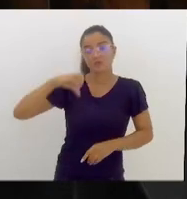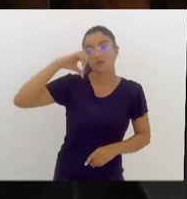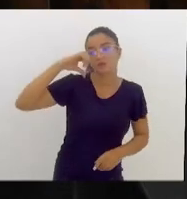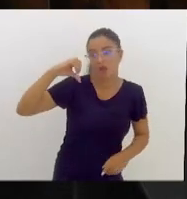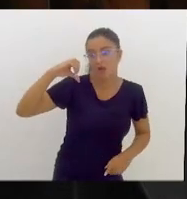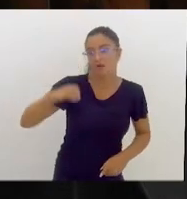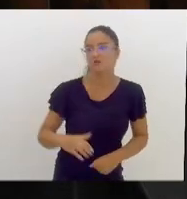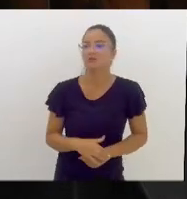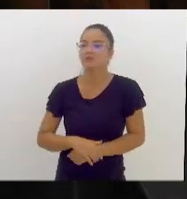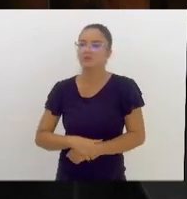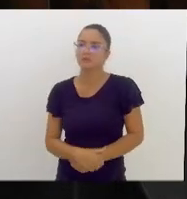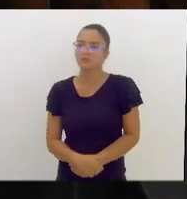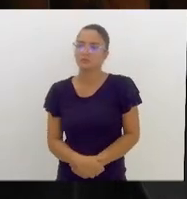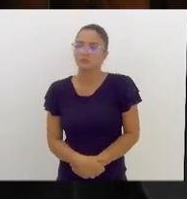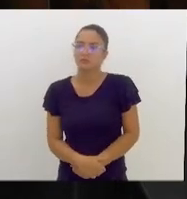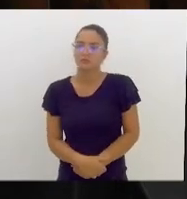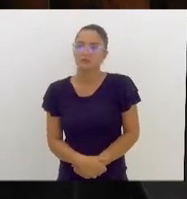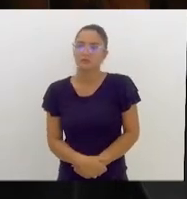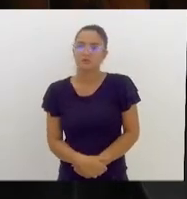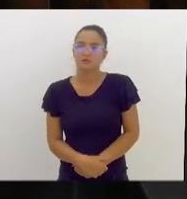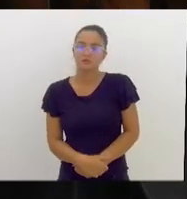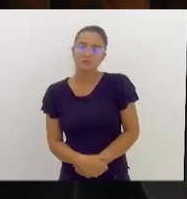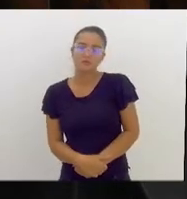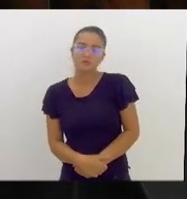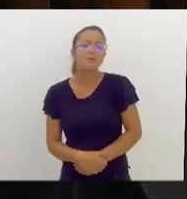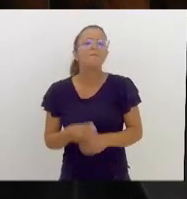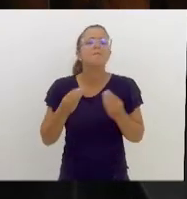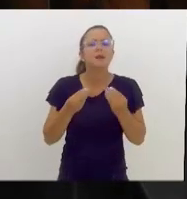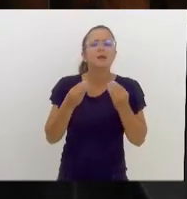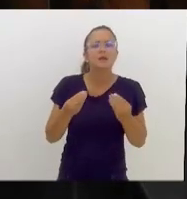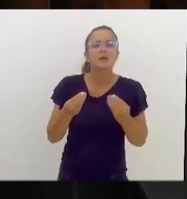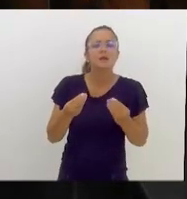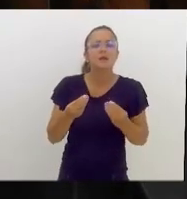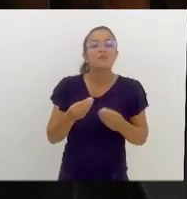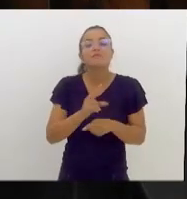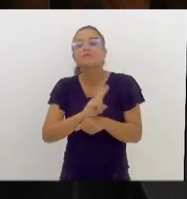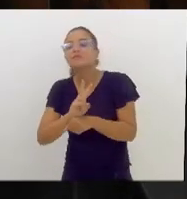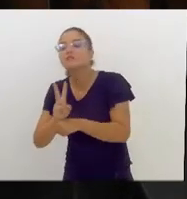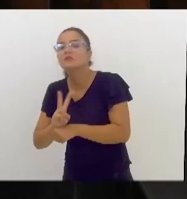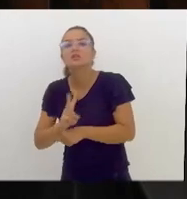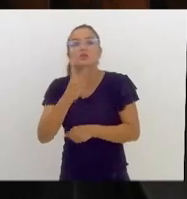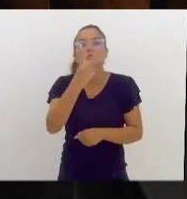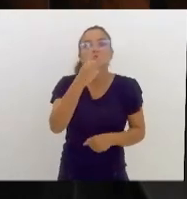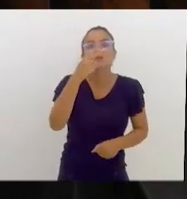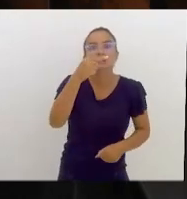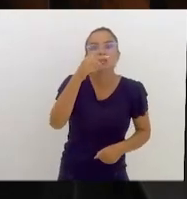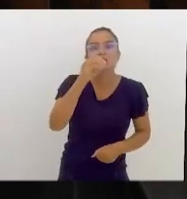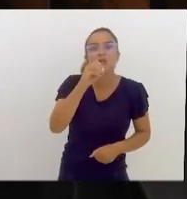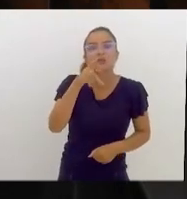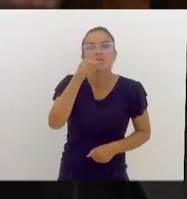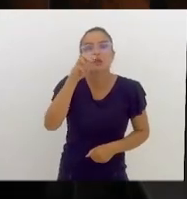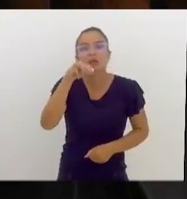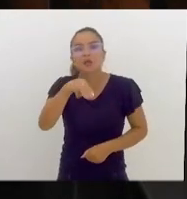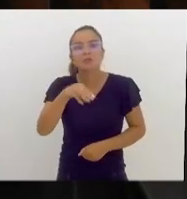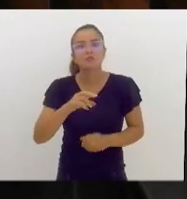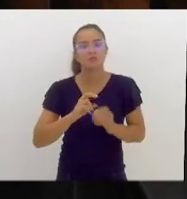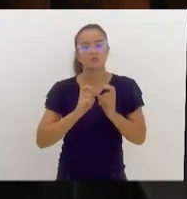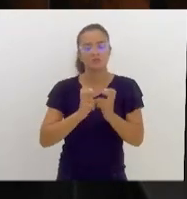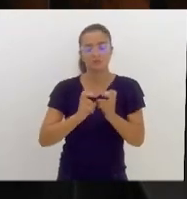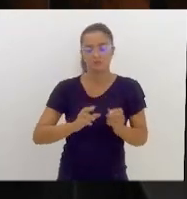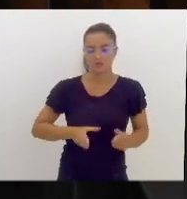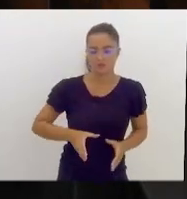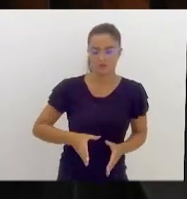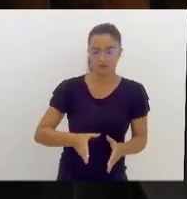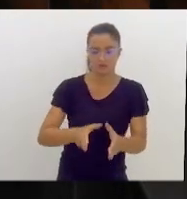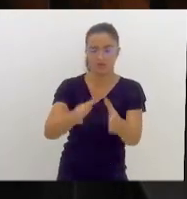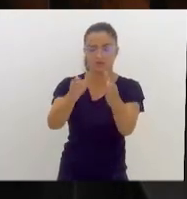9 servidores públicos, para fazer a fiscalização de 270 quilômetros de malha ferroviária e de 104